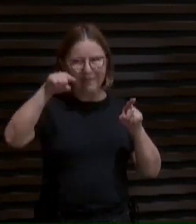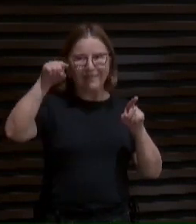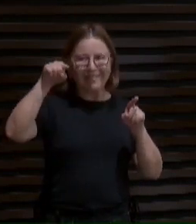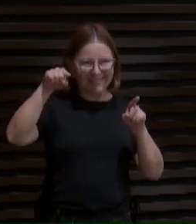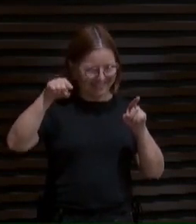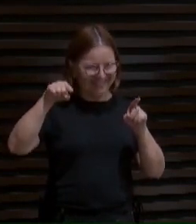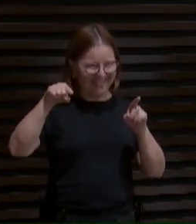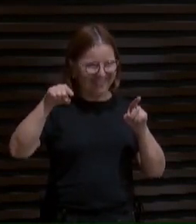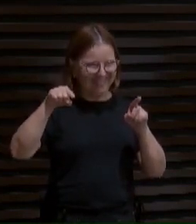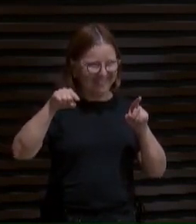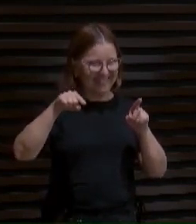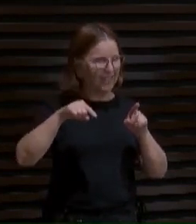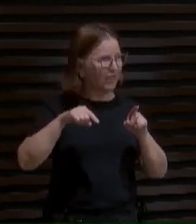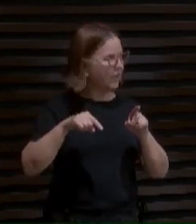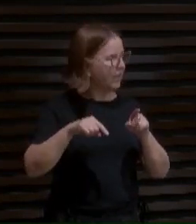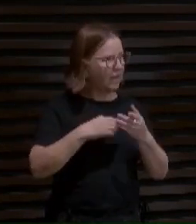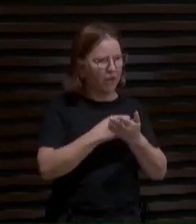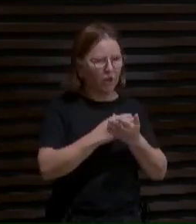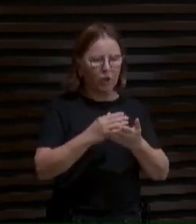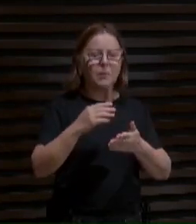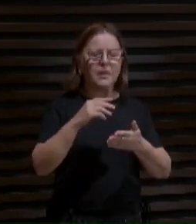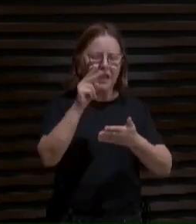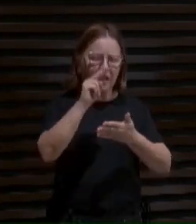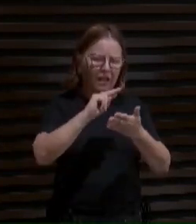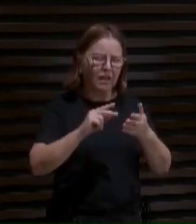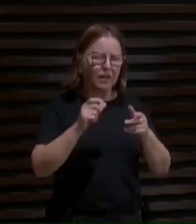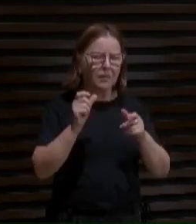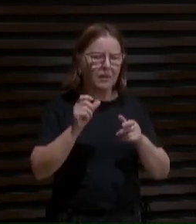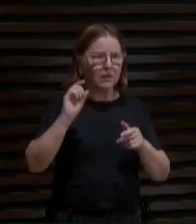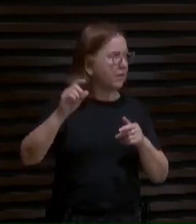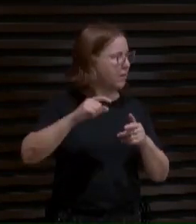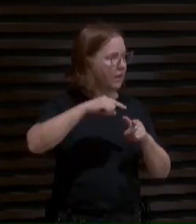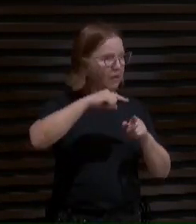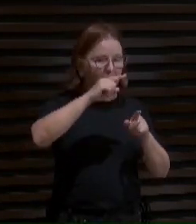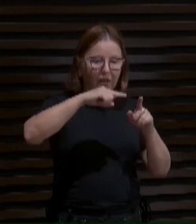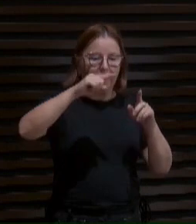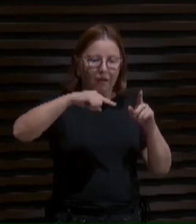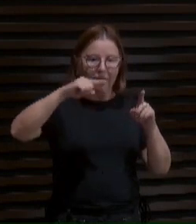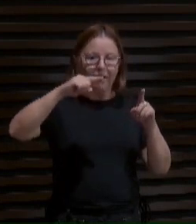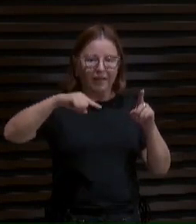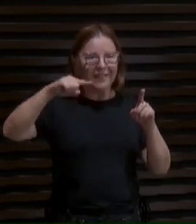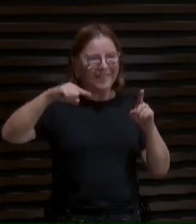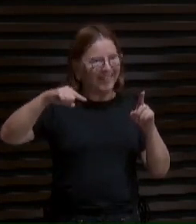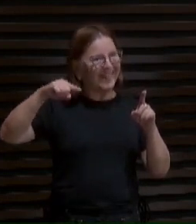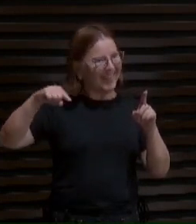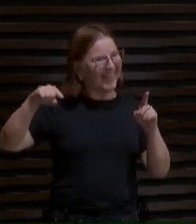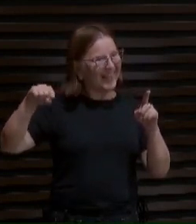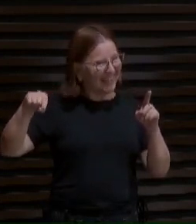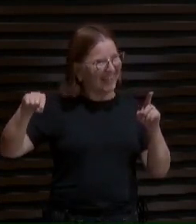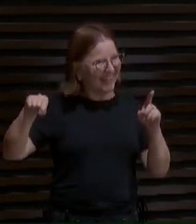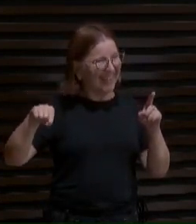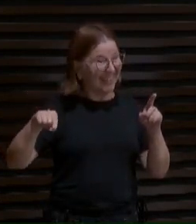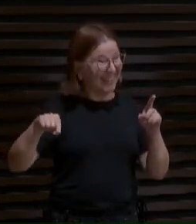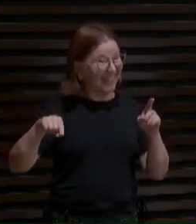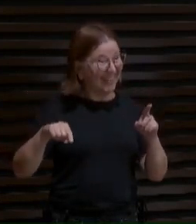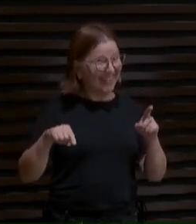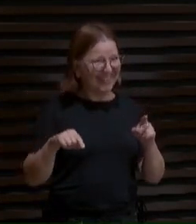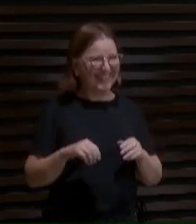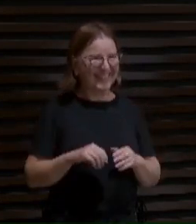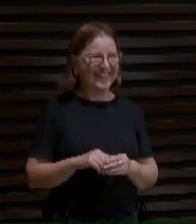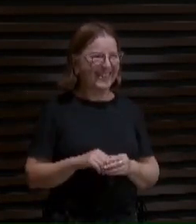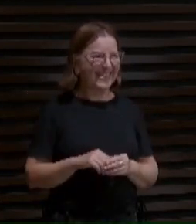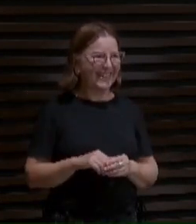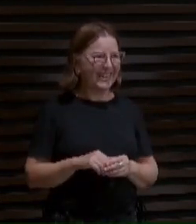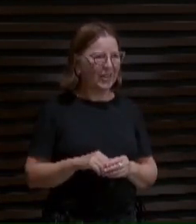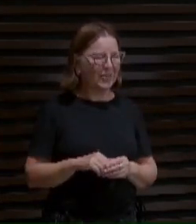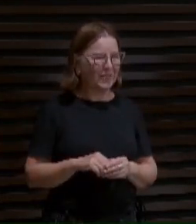tom. E eu comecei a falar a palavra de Deus e eu falei assim, tom, tom, tom, tom, tom, tom, tom, tom. E